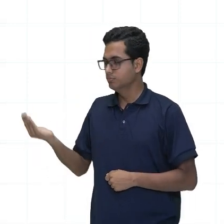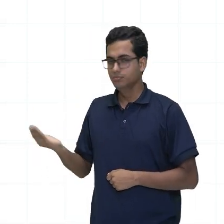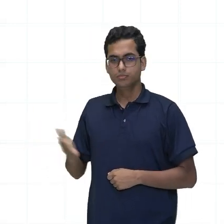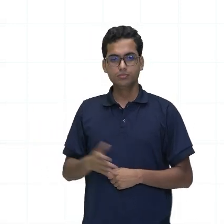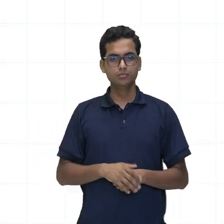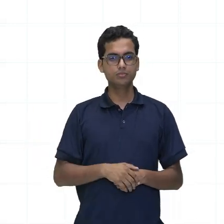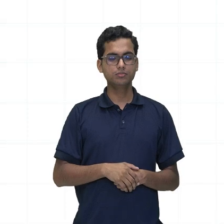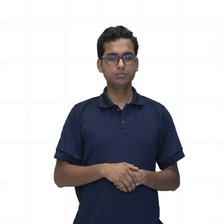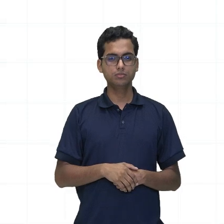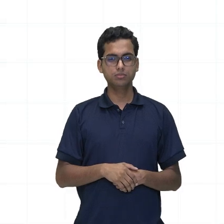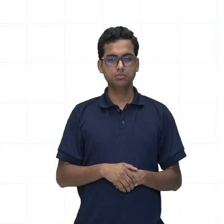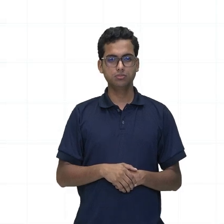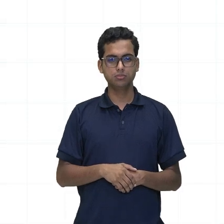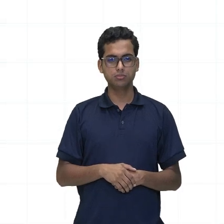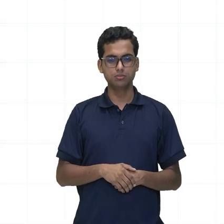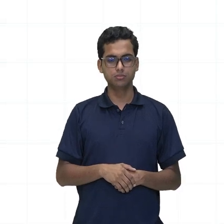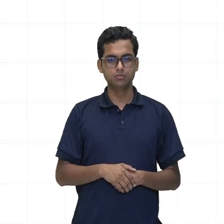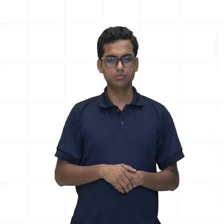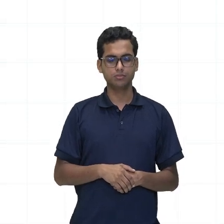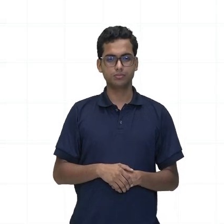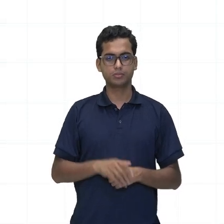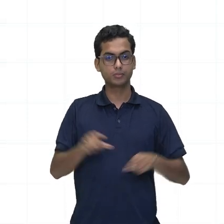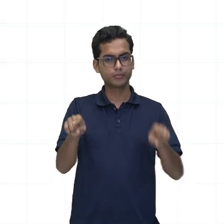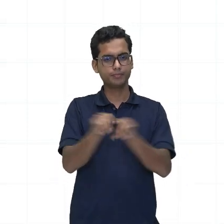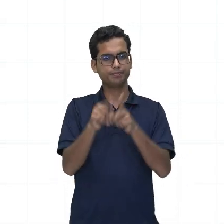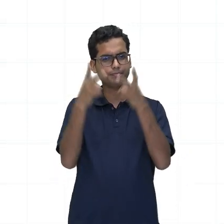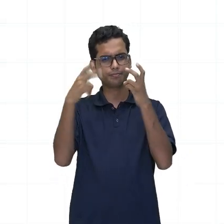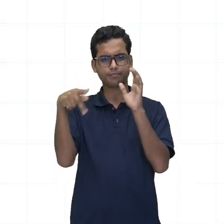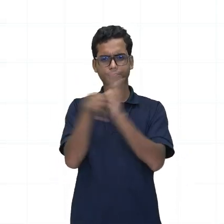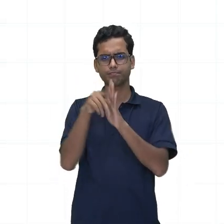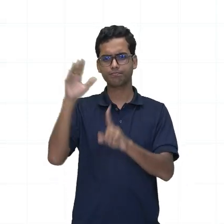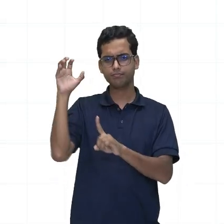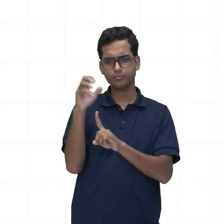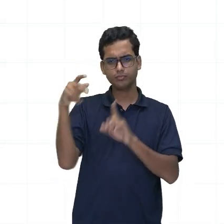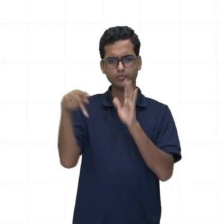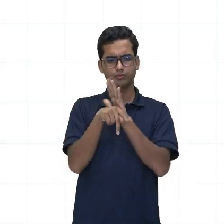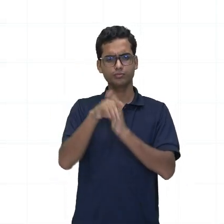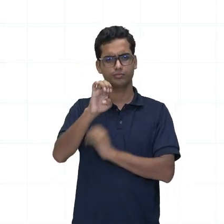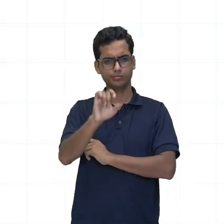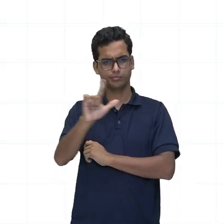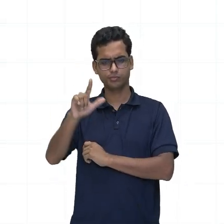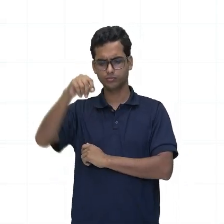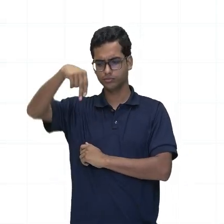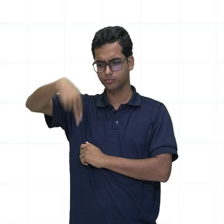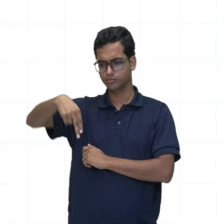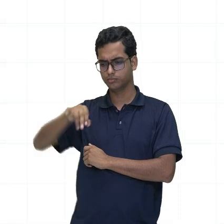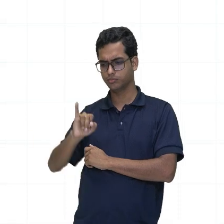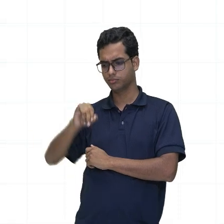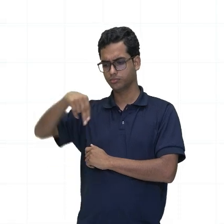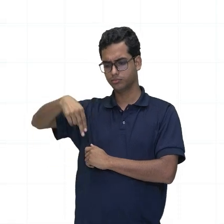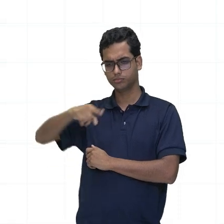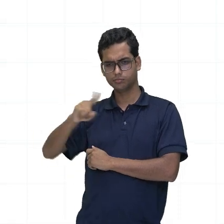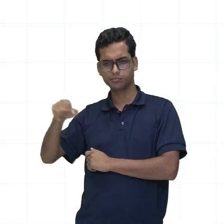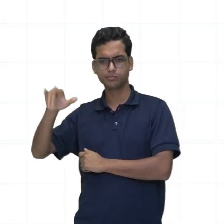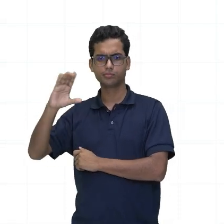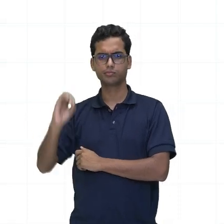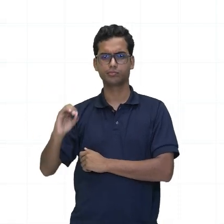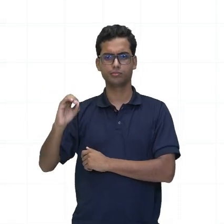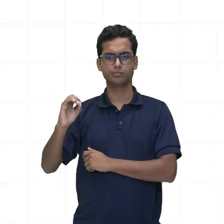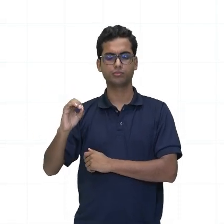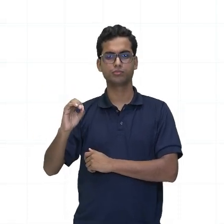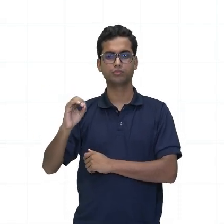intensificação dos efeitos do El Niño. O que, que vai acontecer, né, gente? O El Niño ele vai aquecer as